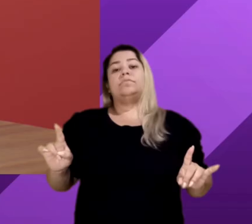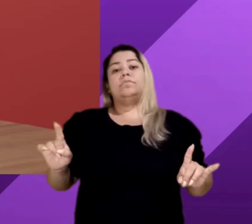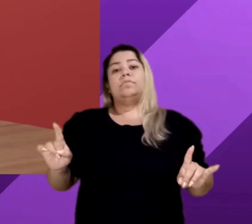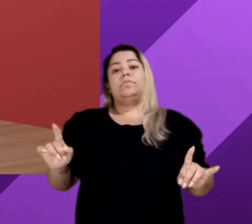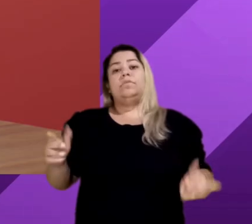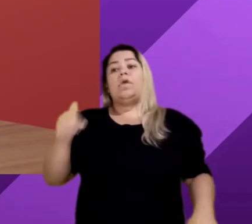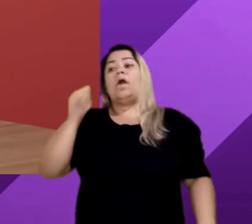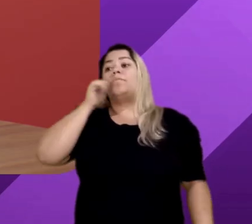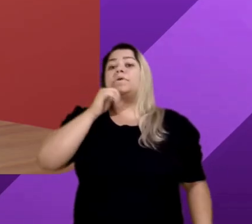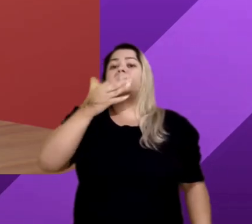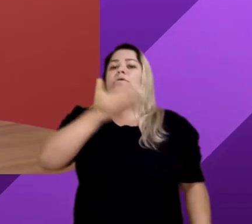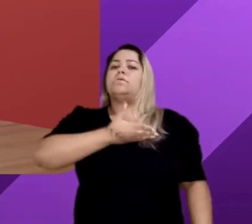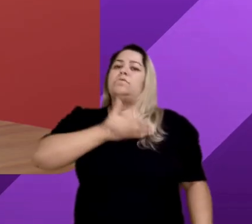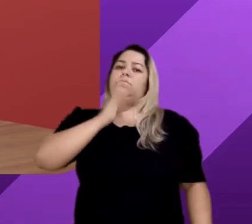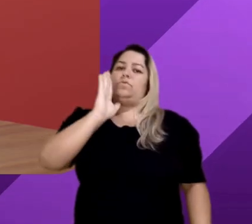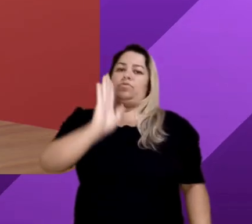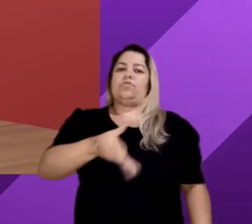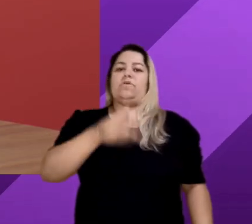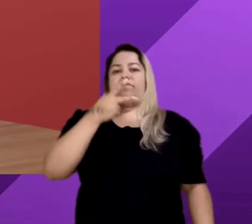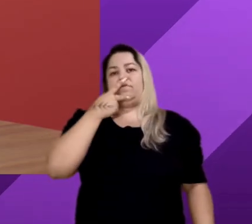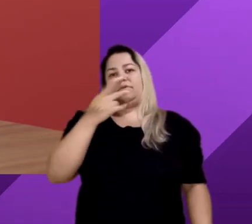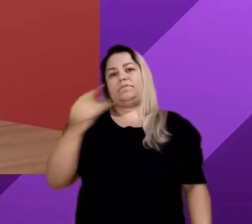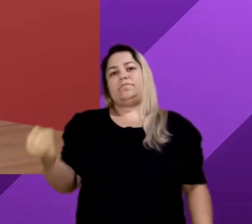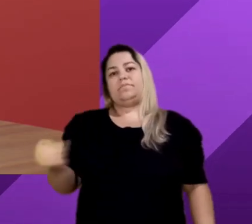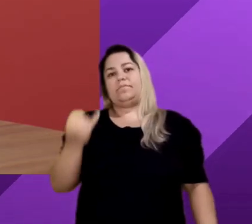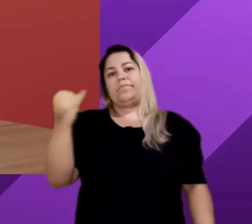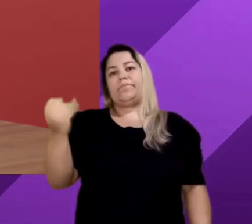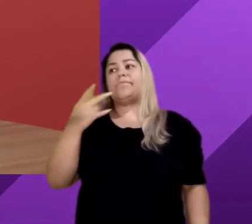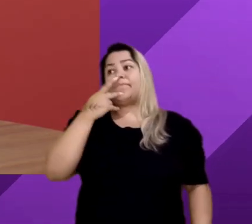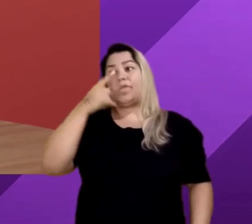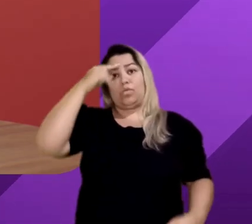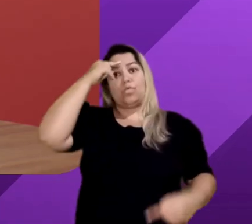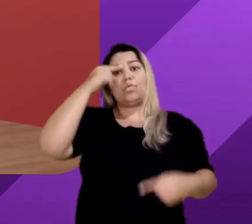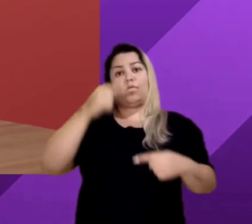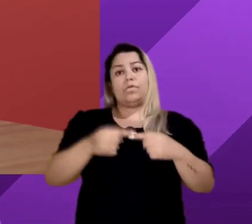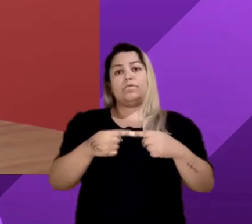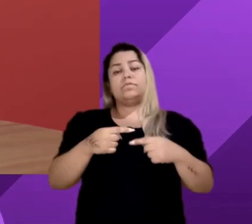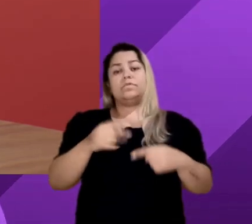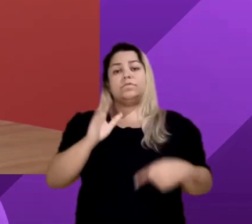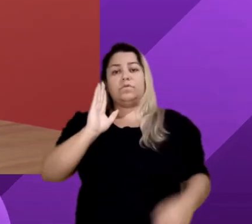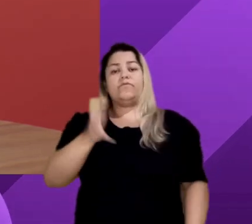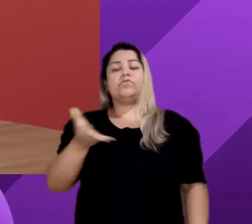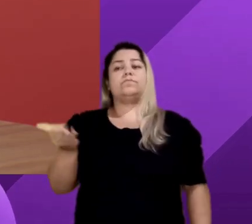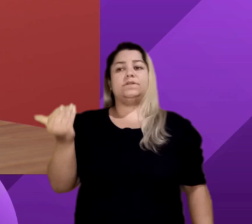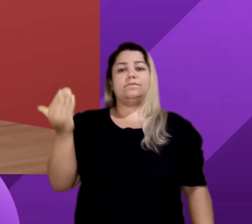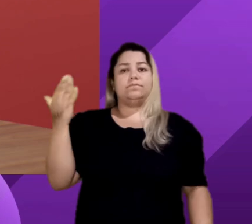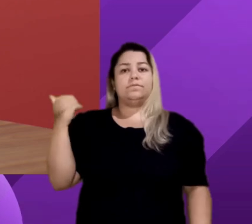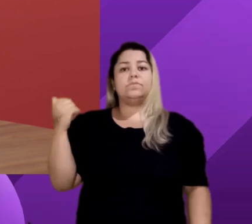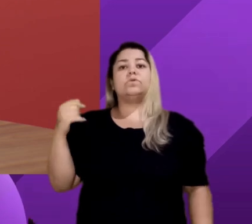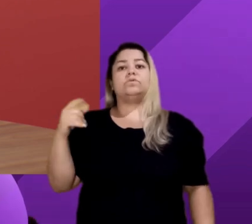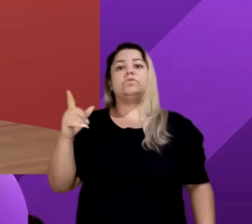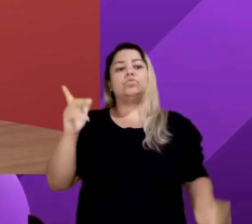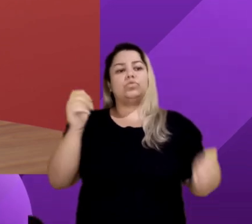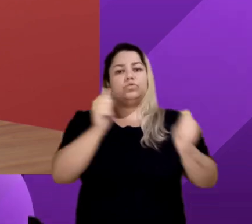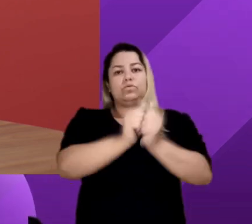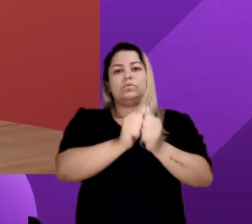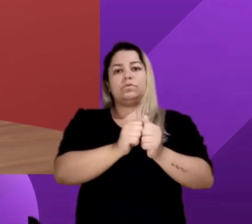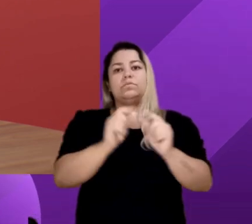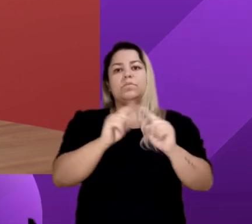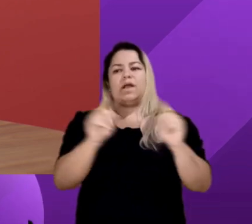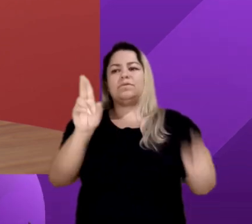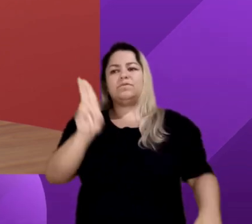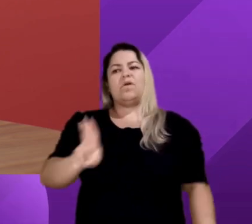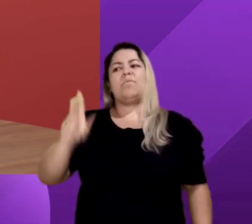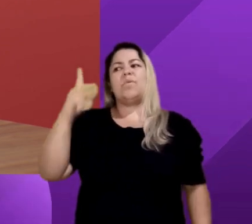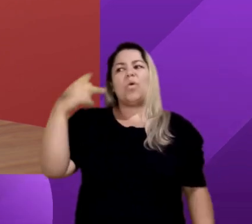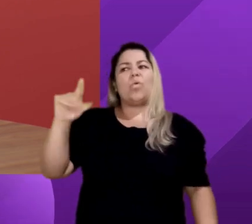acabou de falar. É mais importante que você diga, eu concordo com o que foi dito há pouco tempo atrás, estou com ela, mas usar como tua ideia não